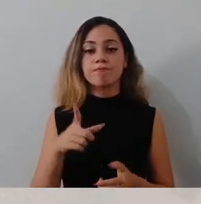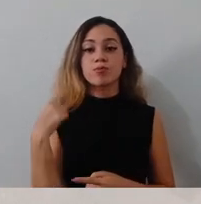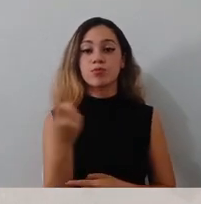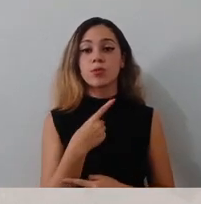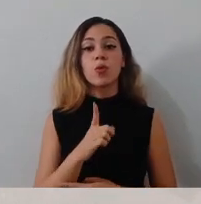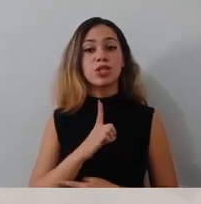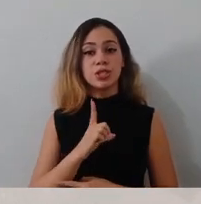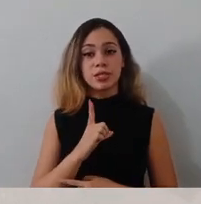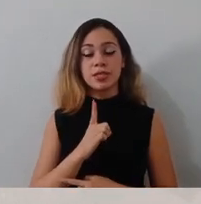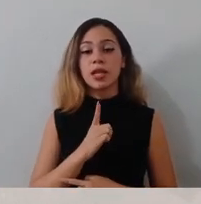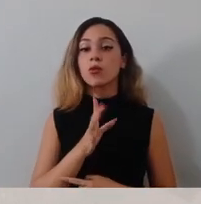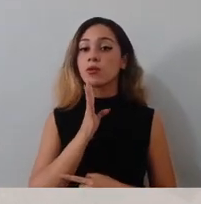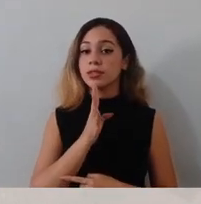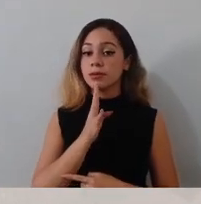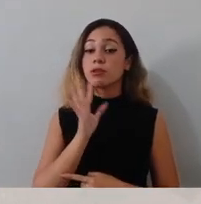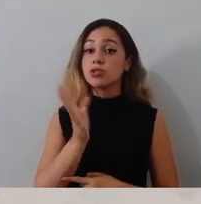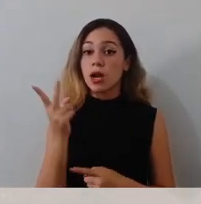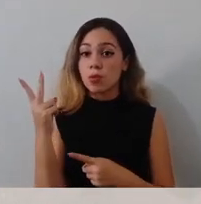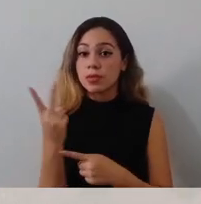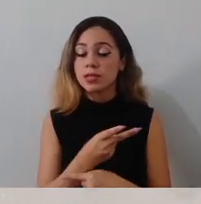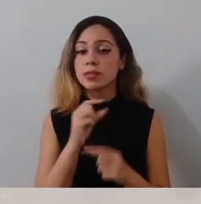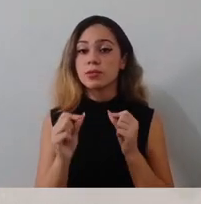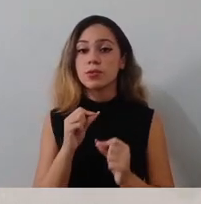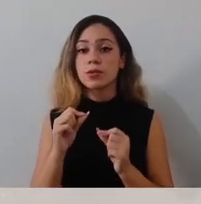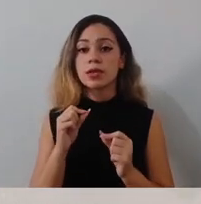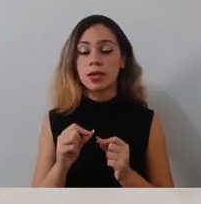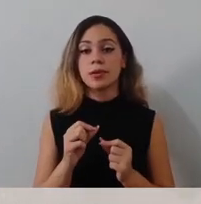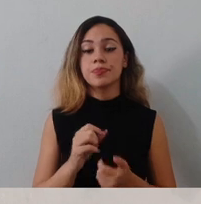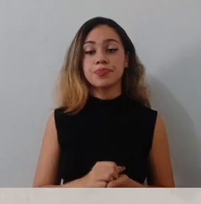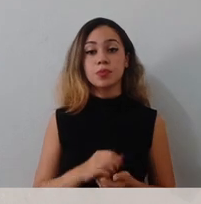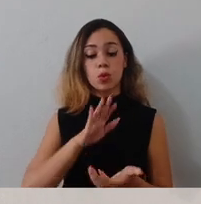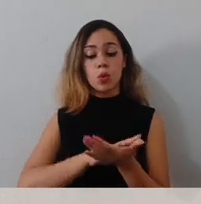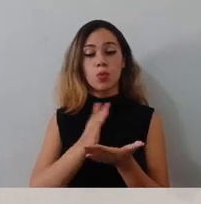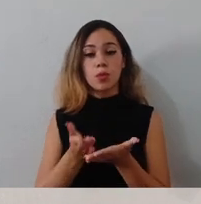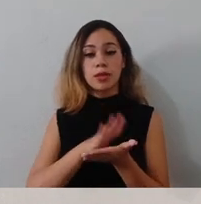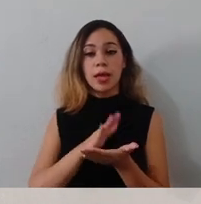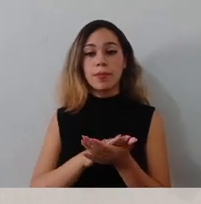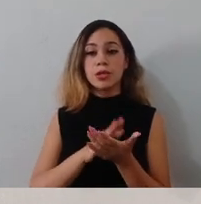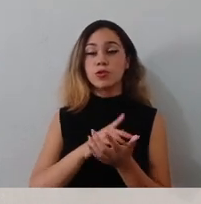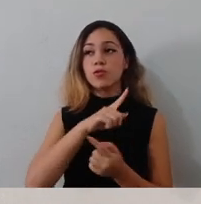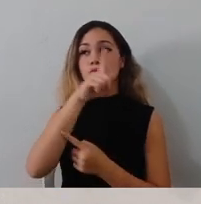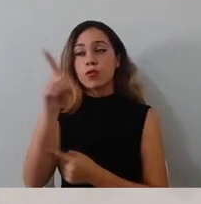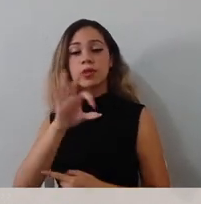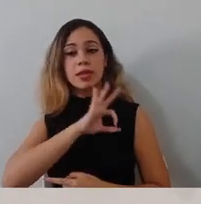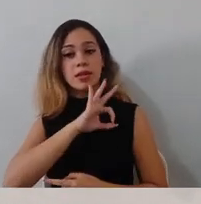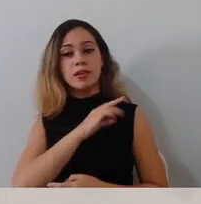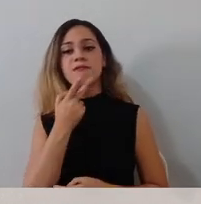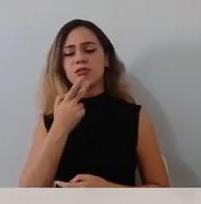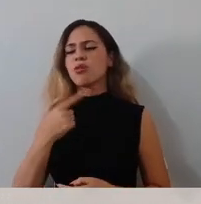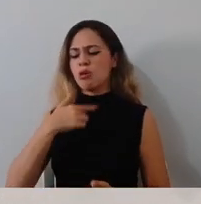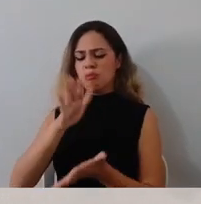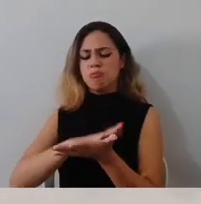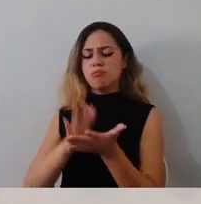nós temos conhecimento de casos que o intérprete foi lá na delegacia falando